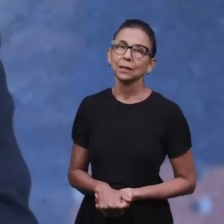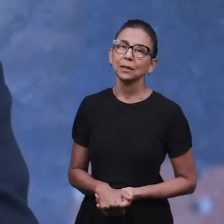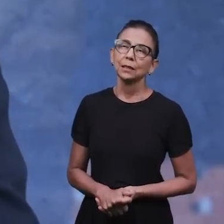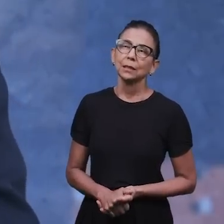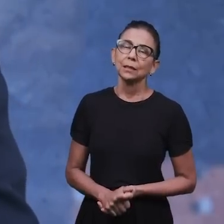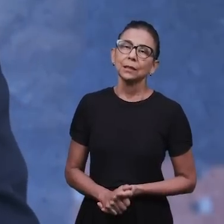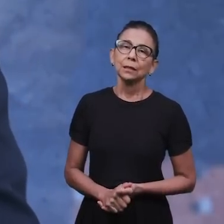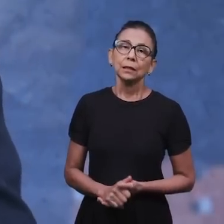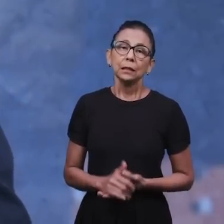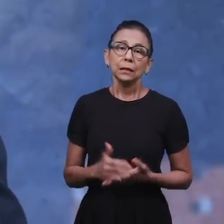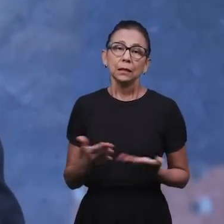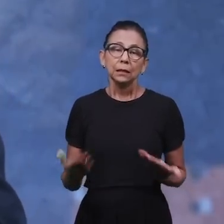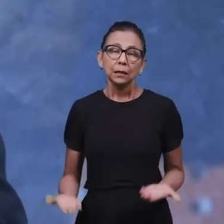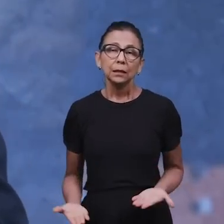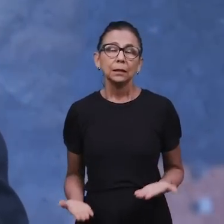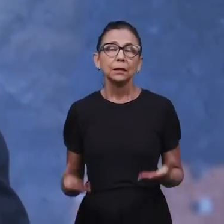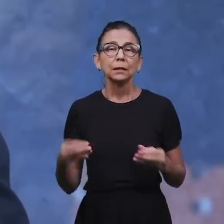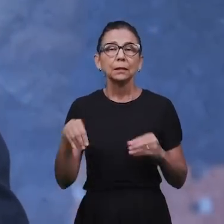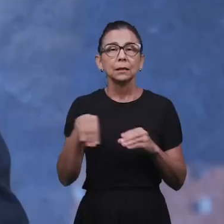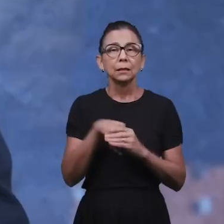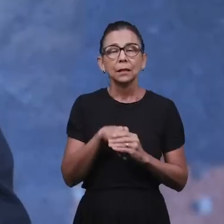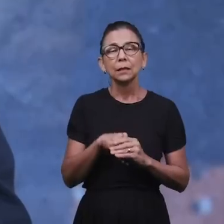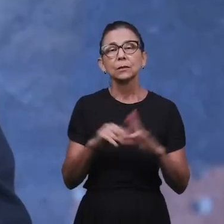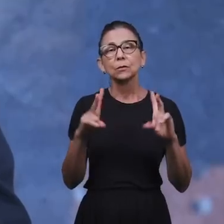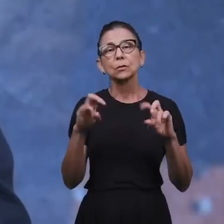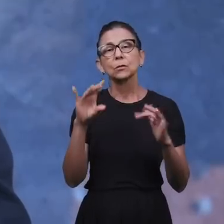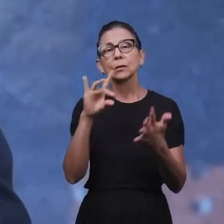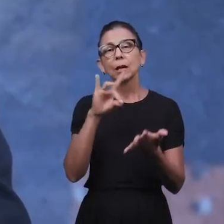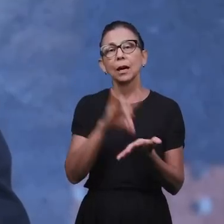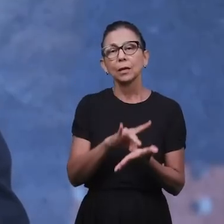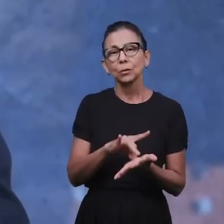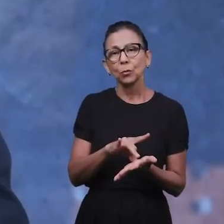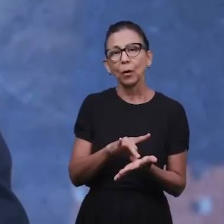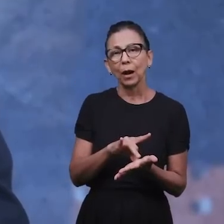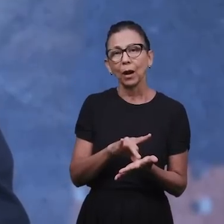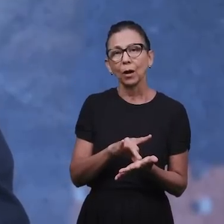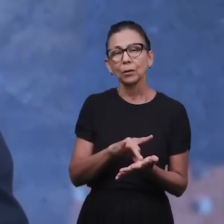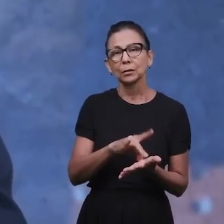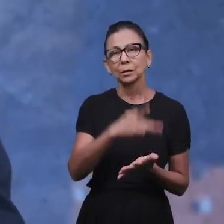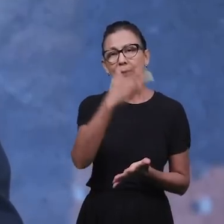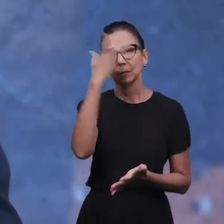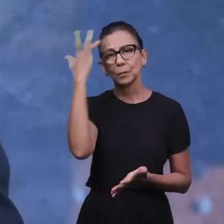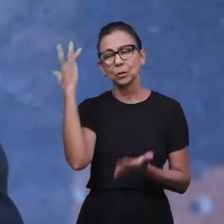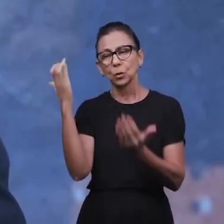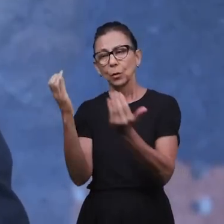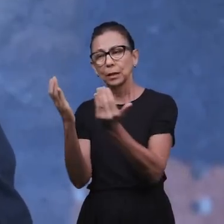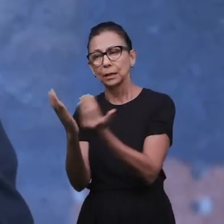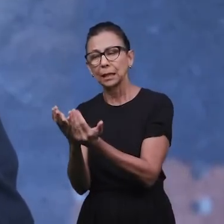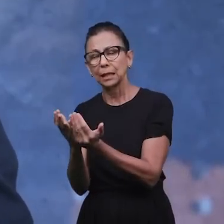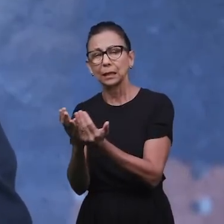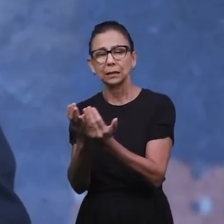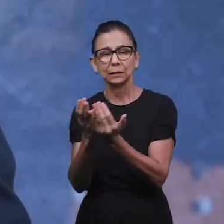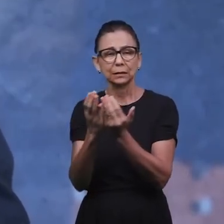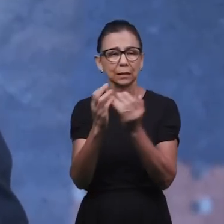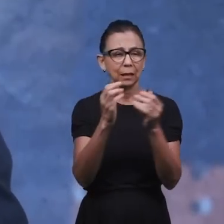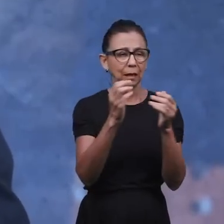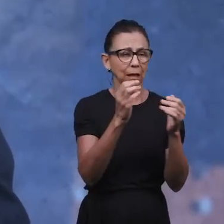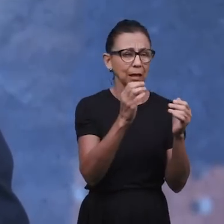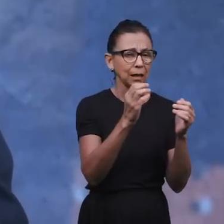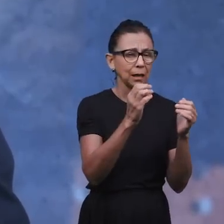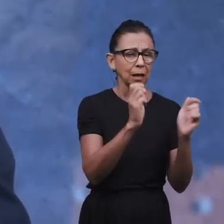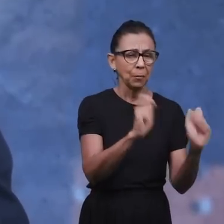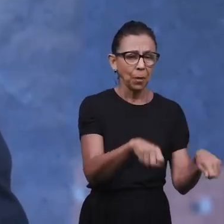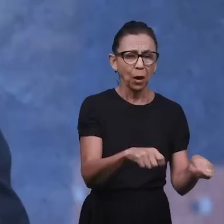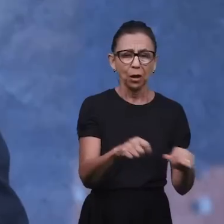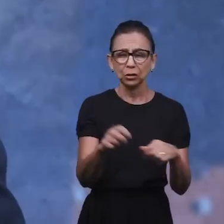pode. Ailton foi muito feliz em dizer assim, é delicado, porque vai muito do quanto cada um de nós está